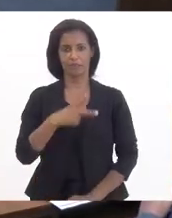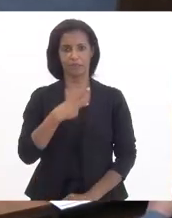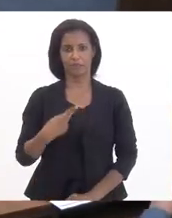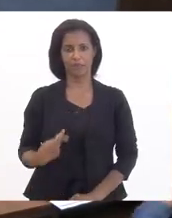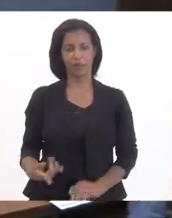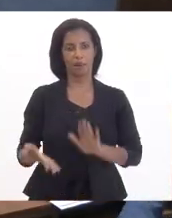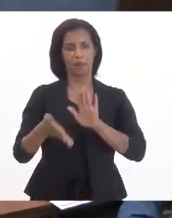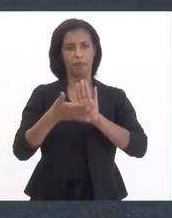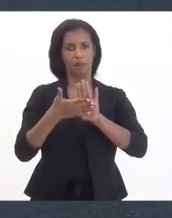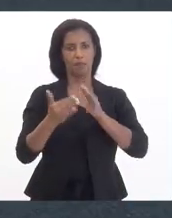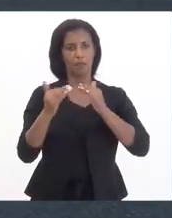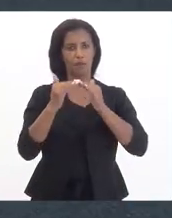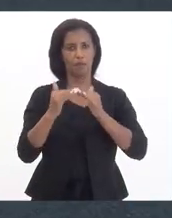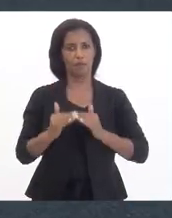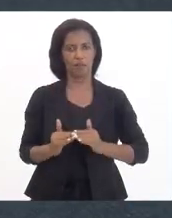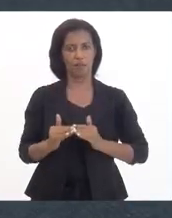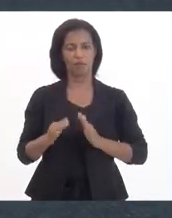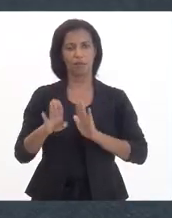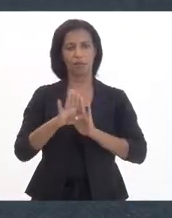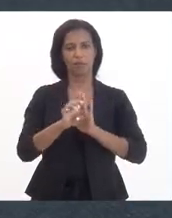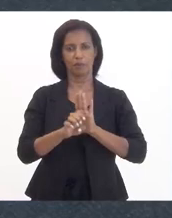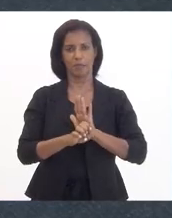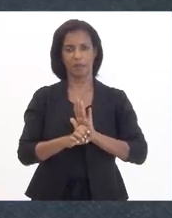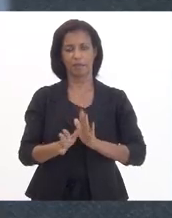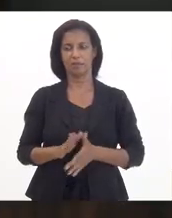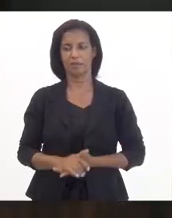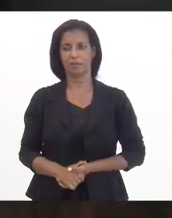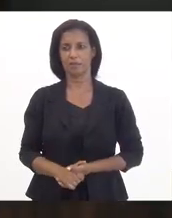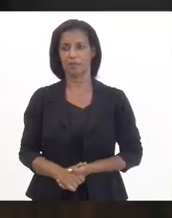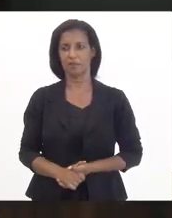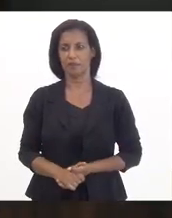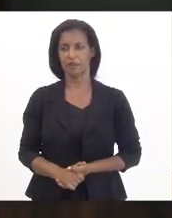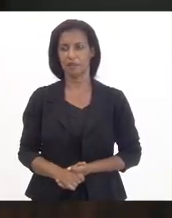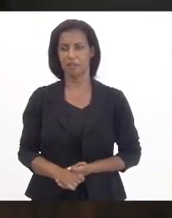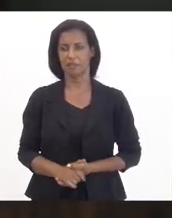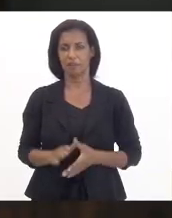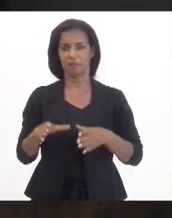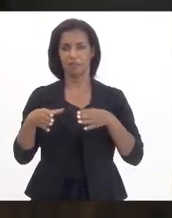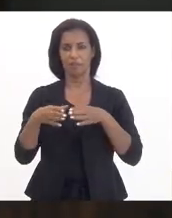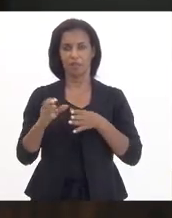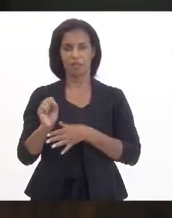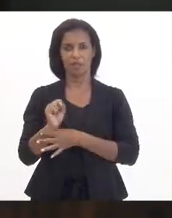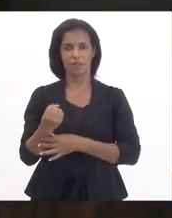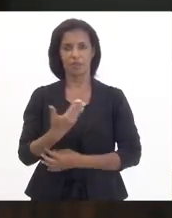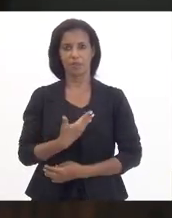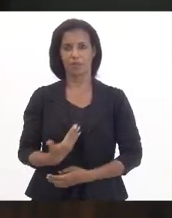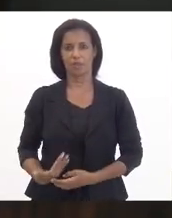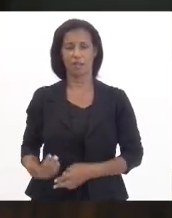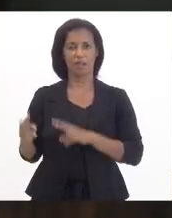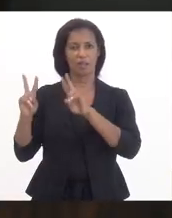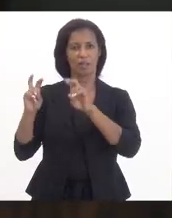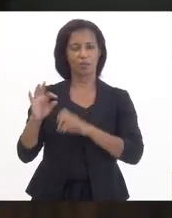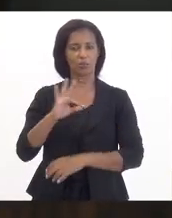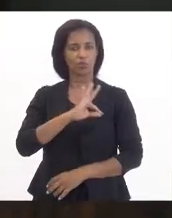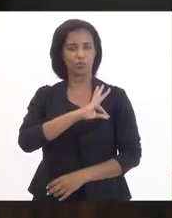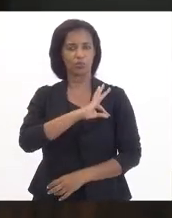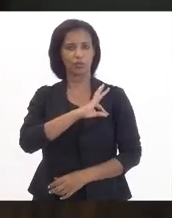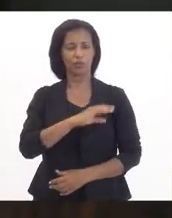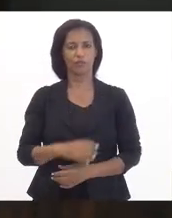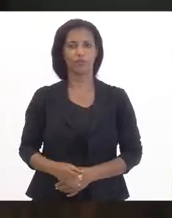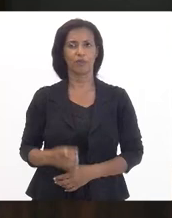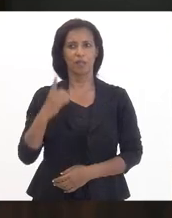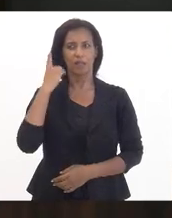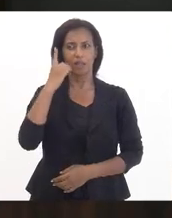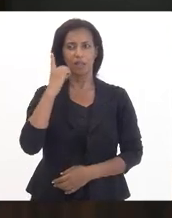Presidente, parecer favorável com emenda. Ok. Pela Comissão de Segurança Pública e Assunto de Polícia,